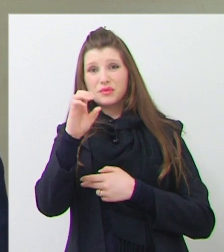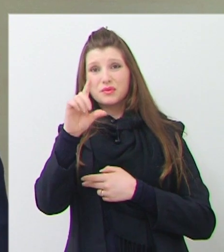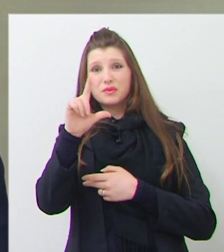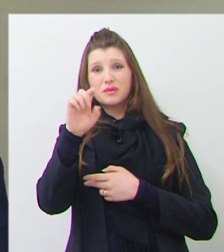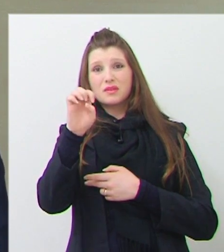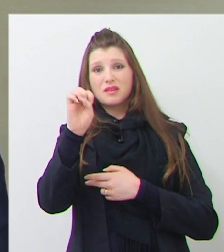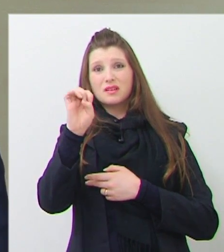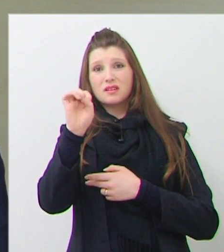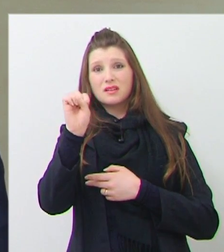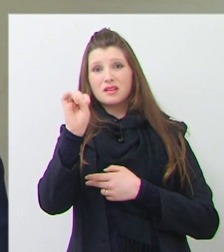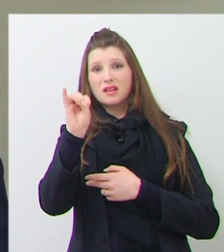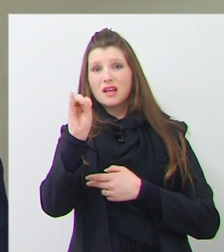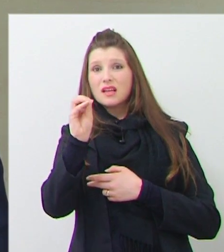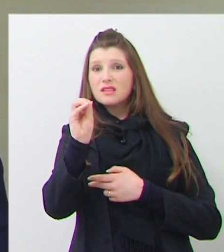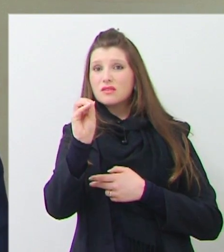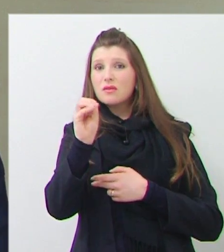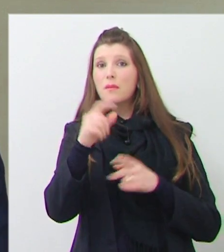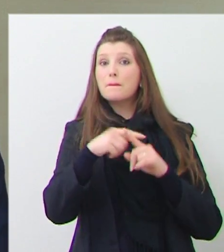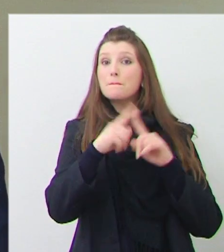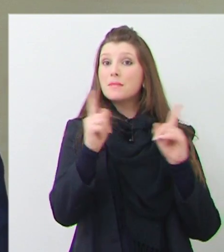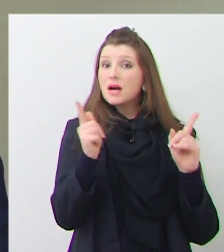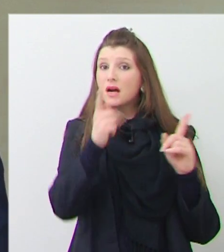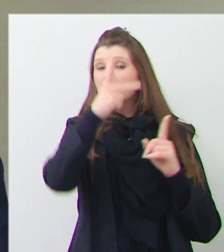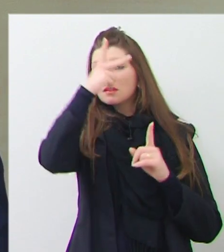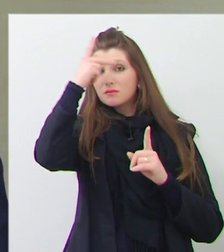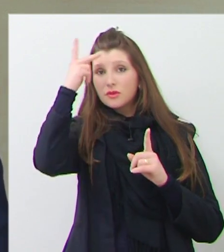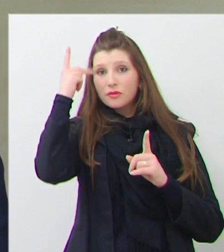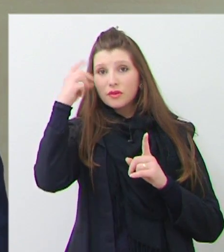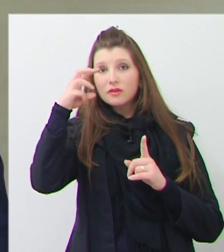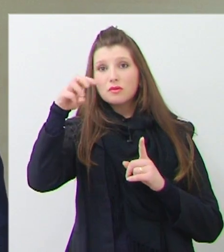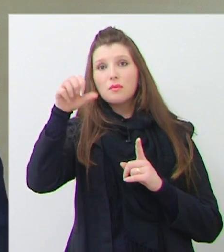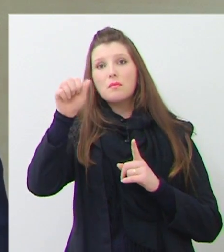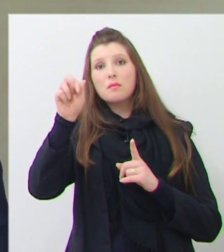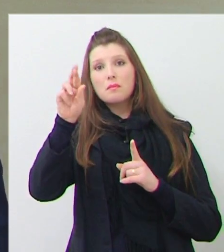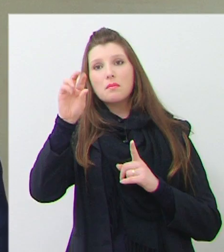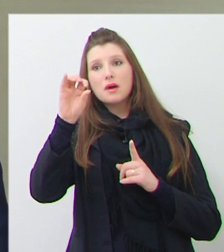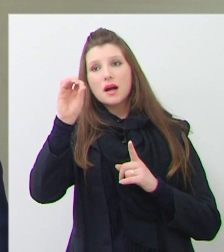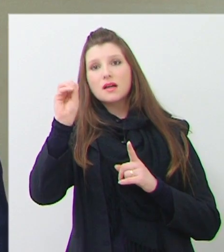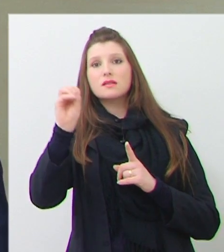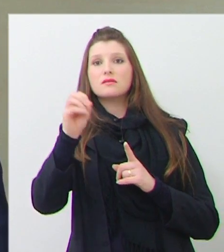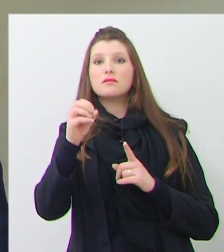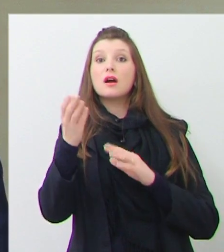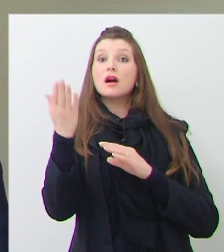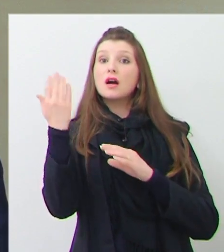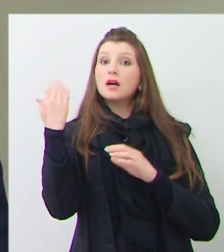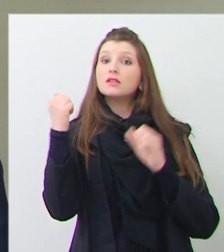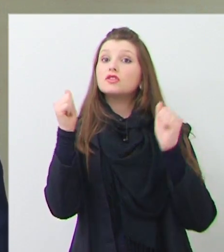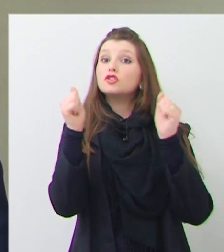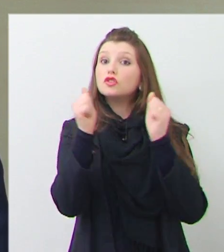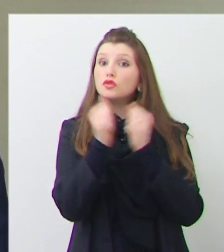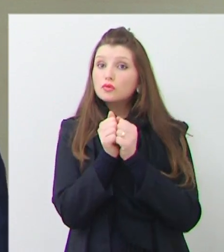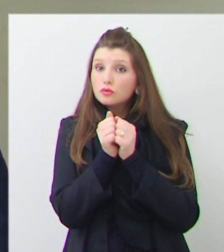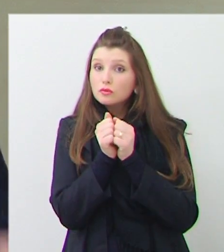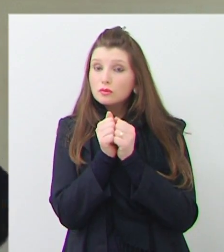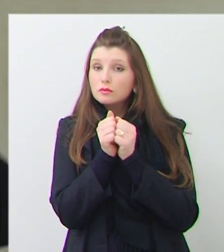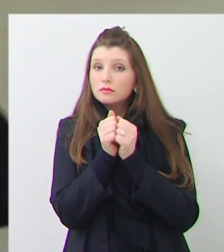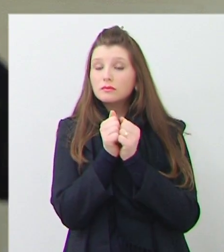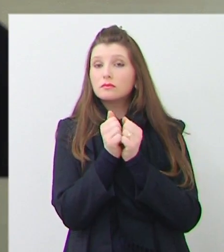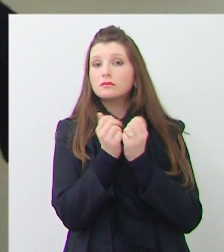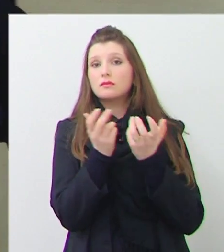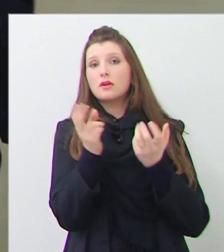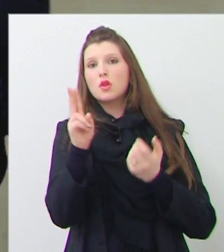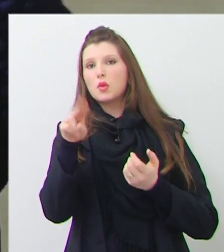Burgo está lá graças a ele, né? Graças a ele. O mandato que o PP teve de 4 anos de mão beijada.